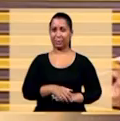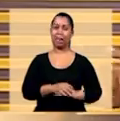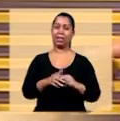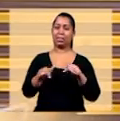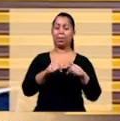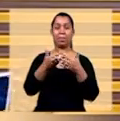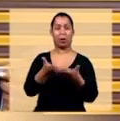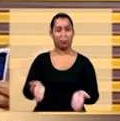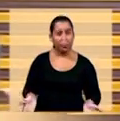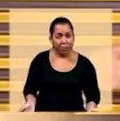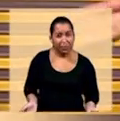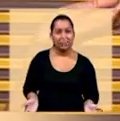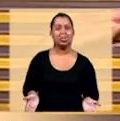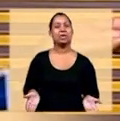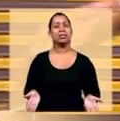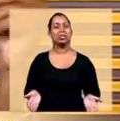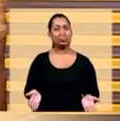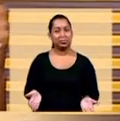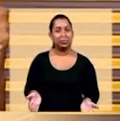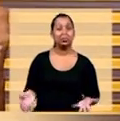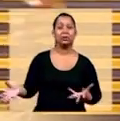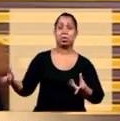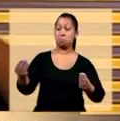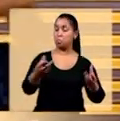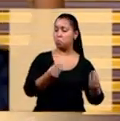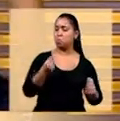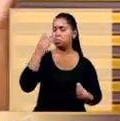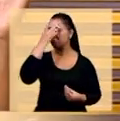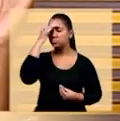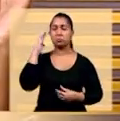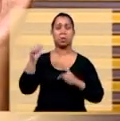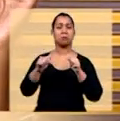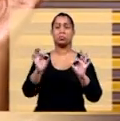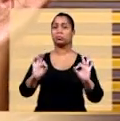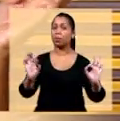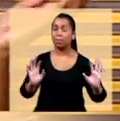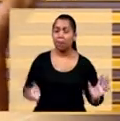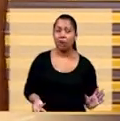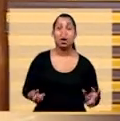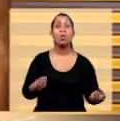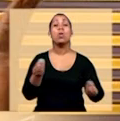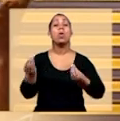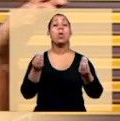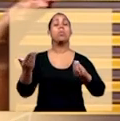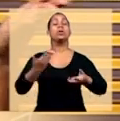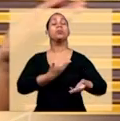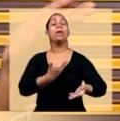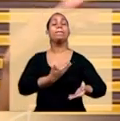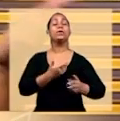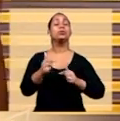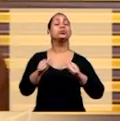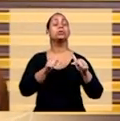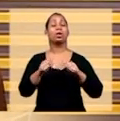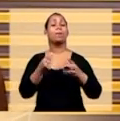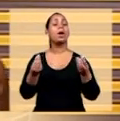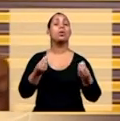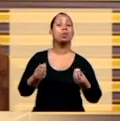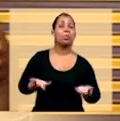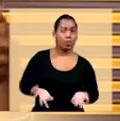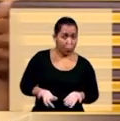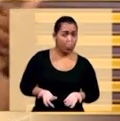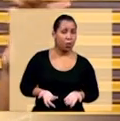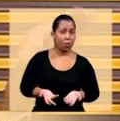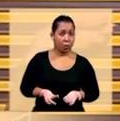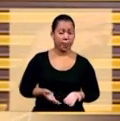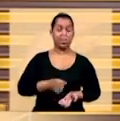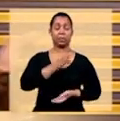o trabalho numa época que a gente tem aí, né, milhões de desempregados. Como é que ficam esses colegas de trabalho?